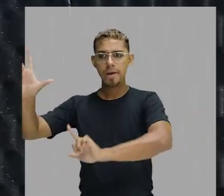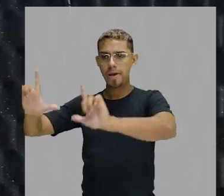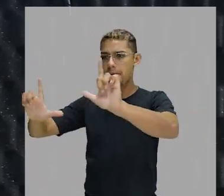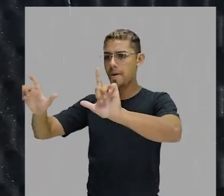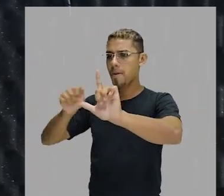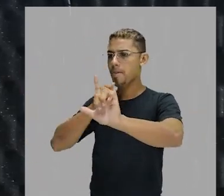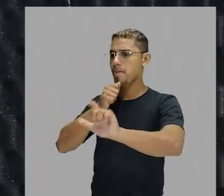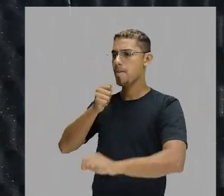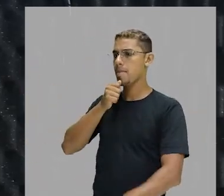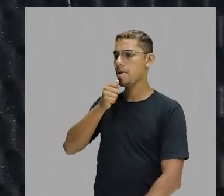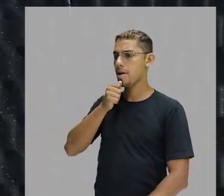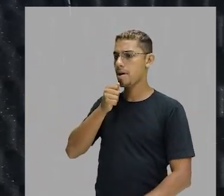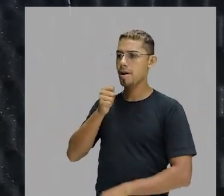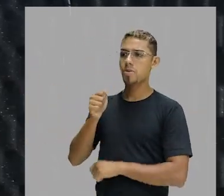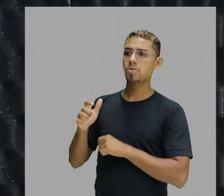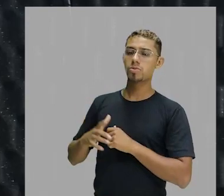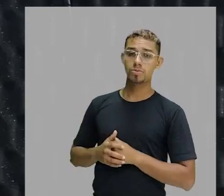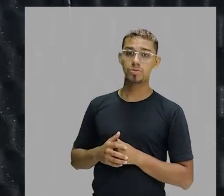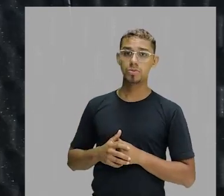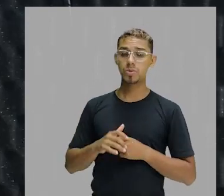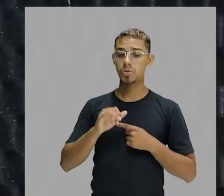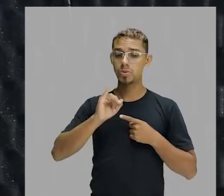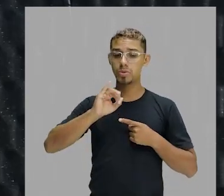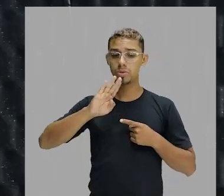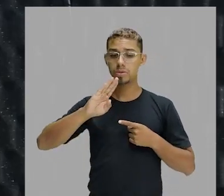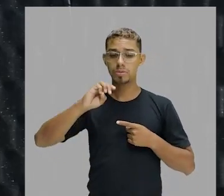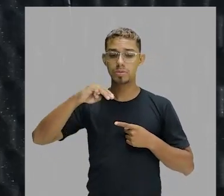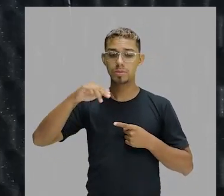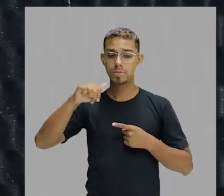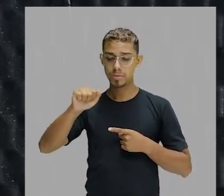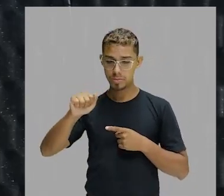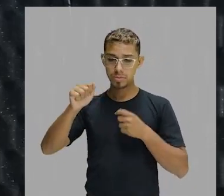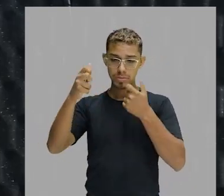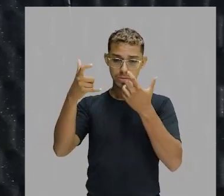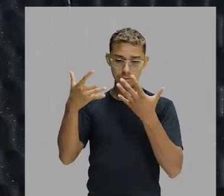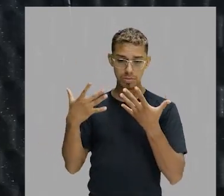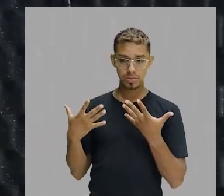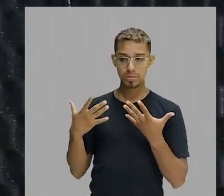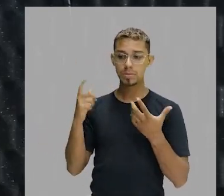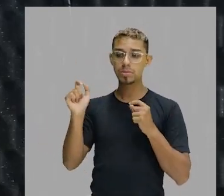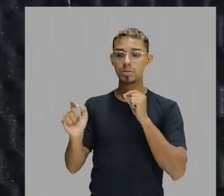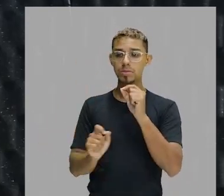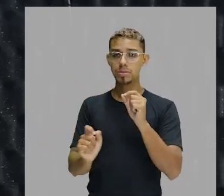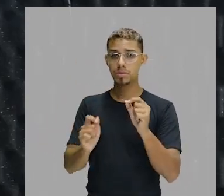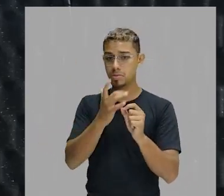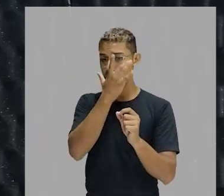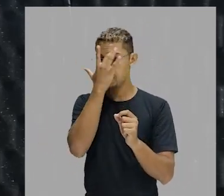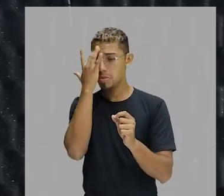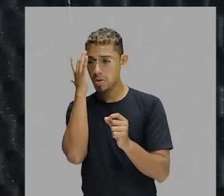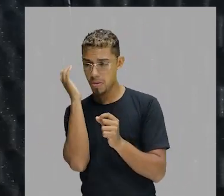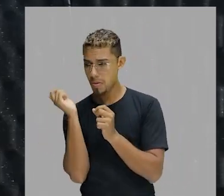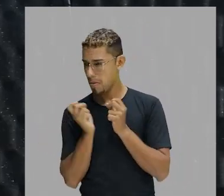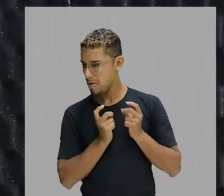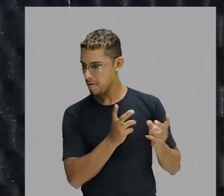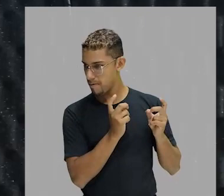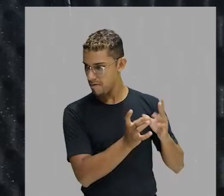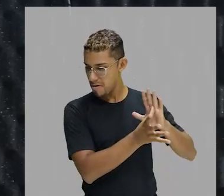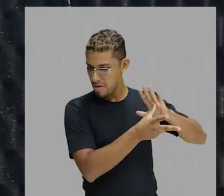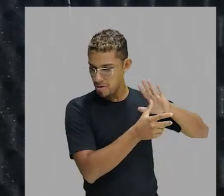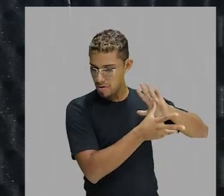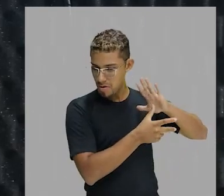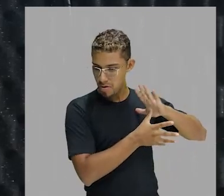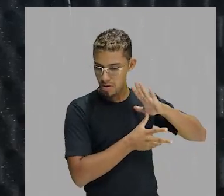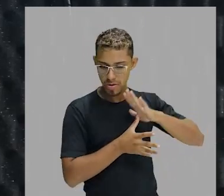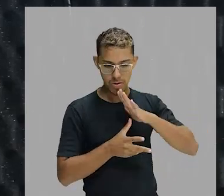né, o IBAMA, por exemplo, flagrando, né, prendendo pessoas que estão traficando animais silvestres, né, que